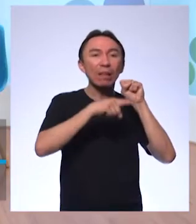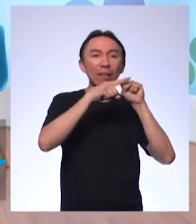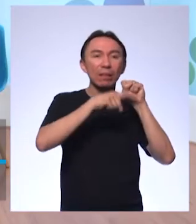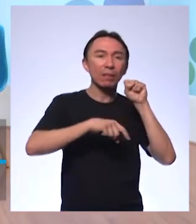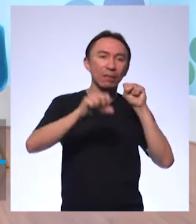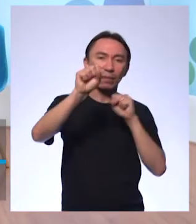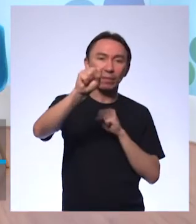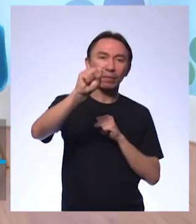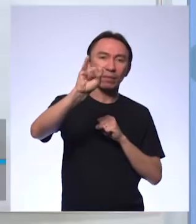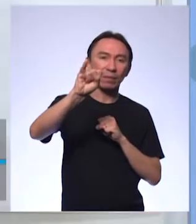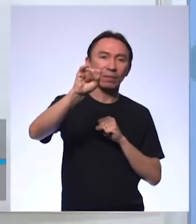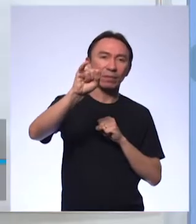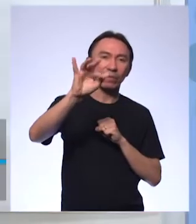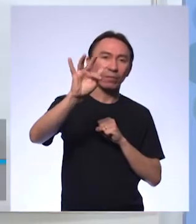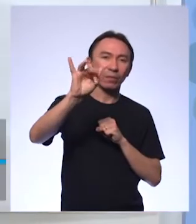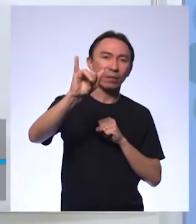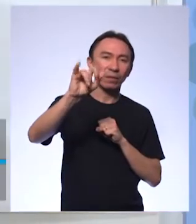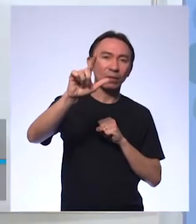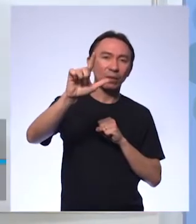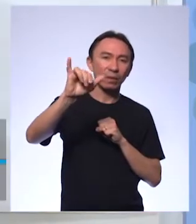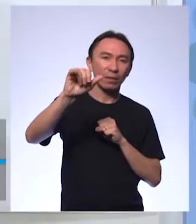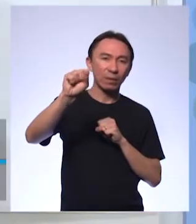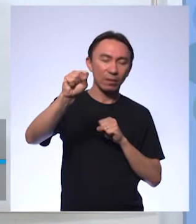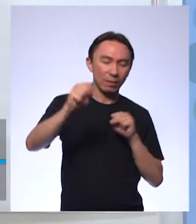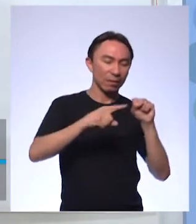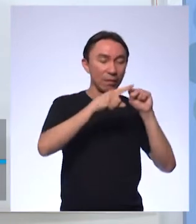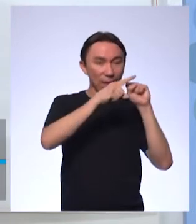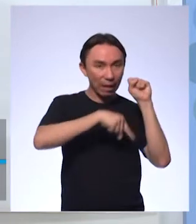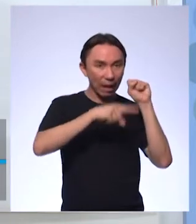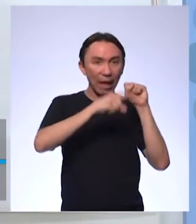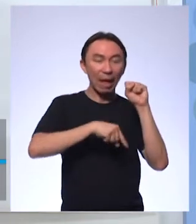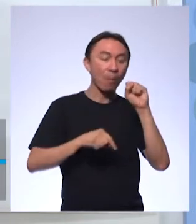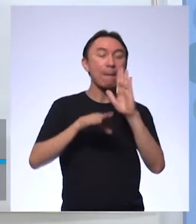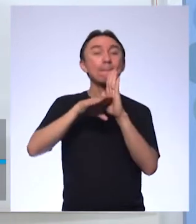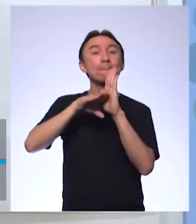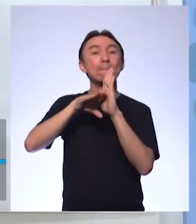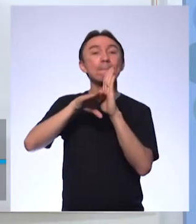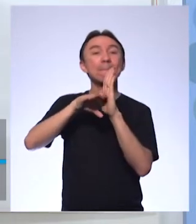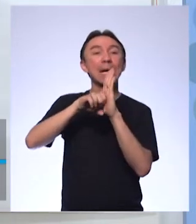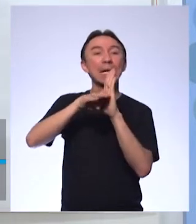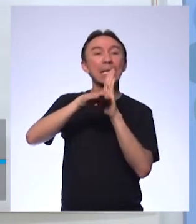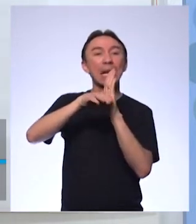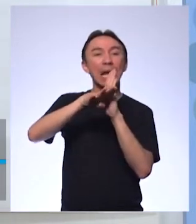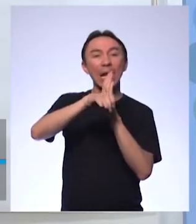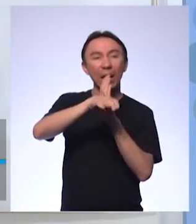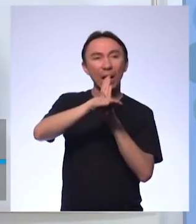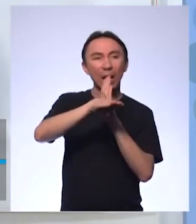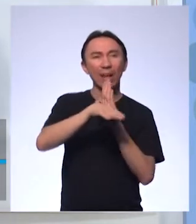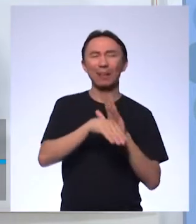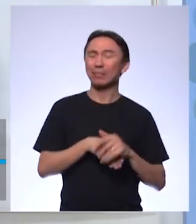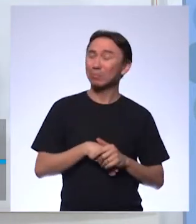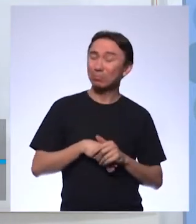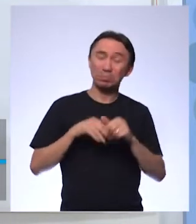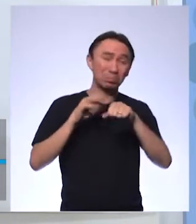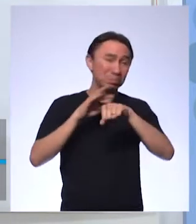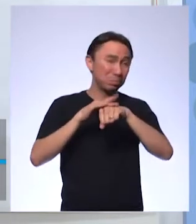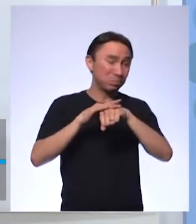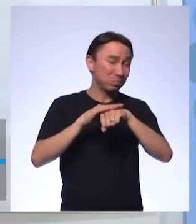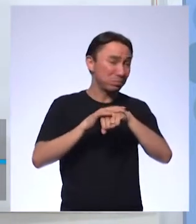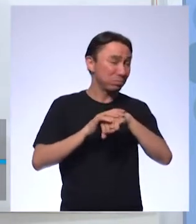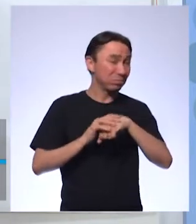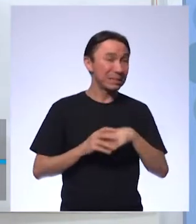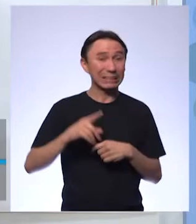ela é causada por uma bactéria, Treponema pallidum, tá bom? A sífilis, gente, é uma doença complicadíssima,